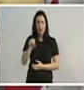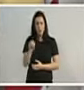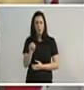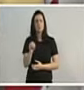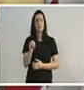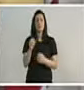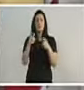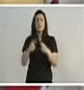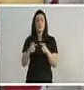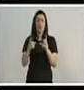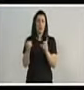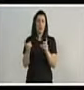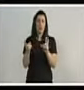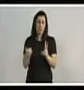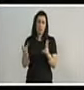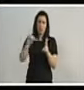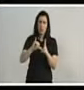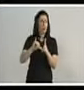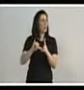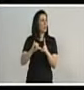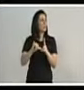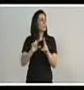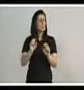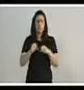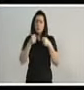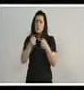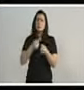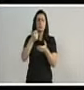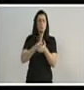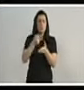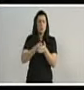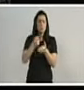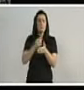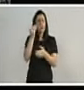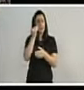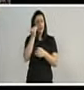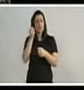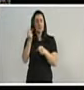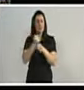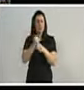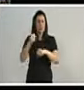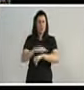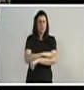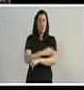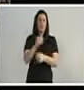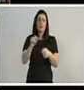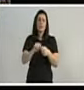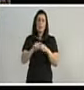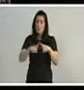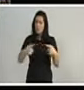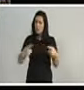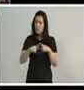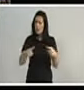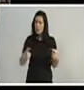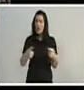na veia central que está firme na caminhada no mutirão batalhando pela pavimentação desta rua onde realizar uma deliciosa costela fogo de chão pra arrecadar